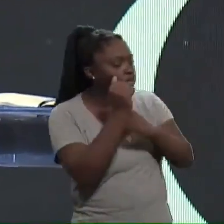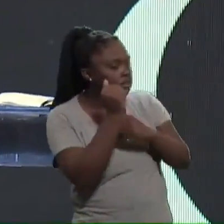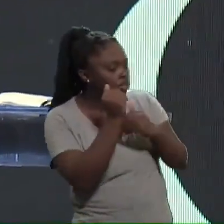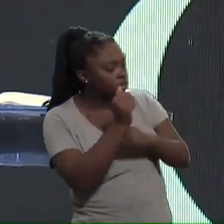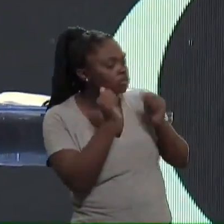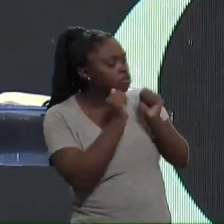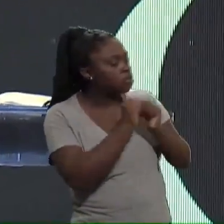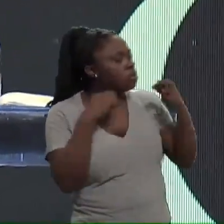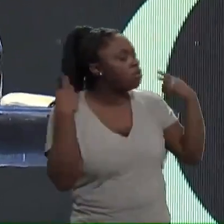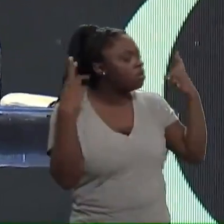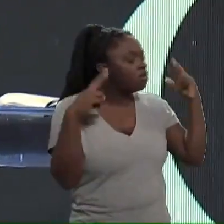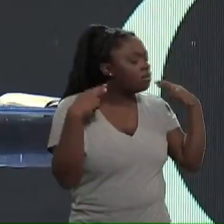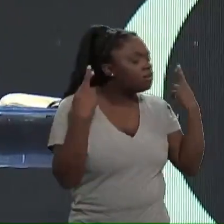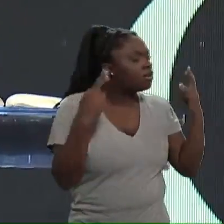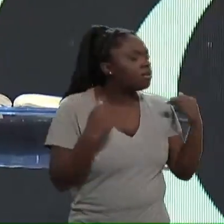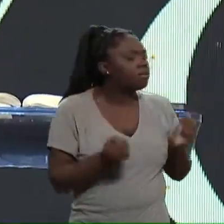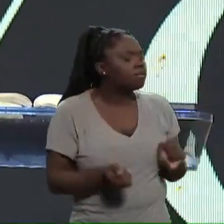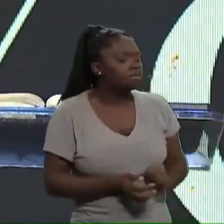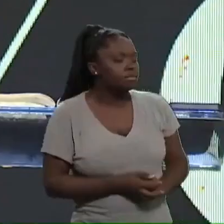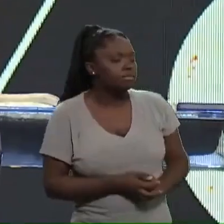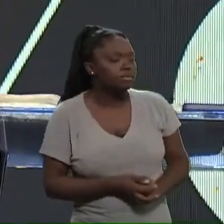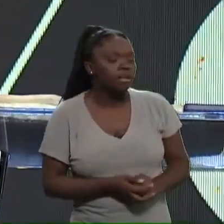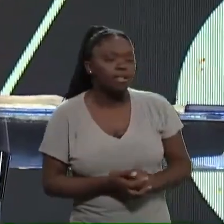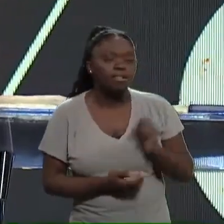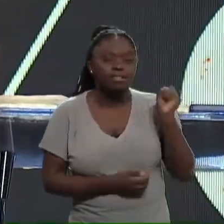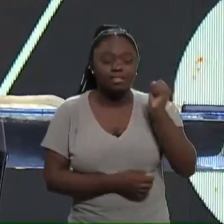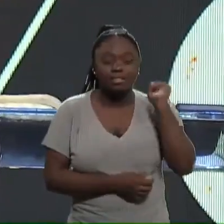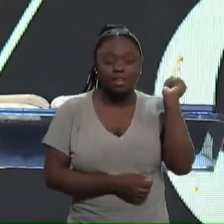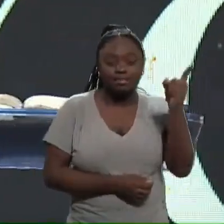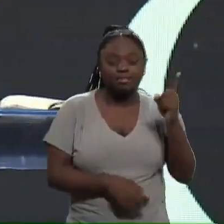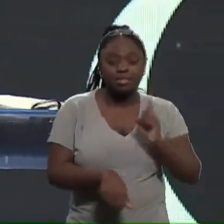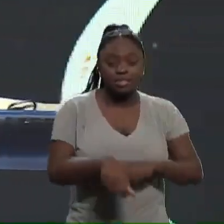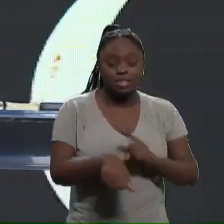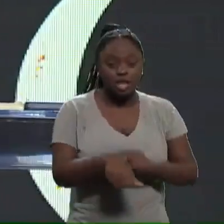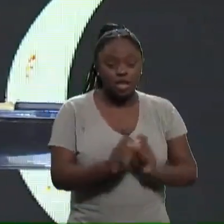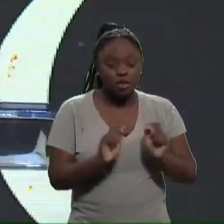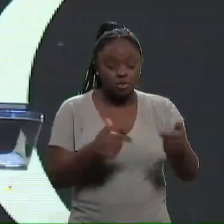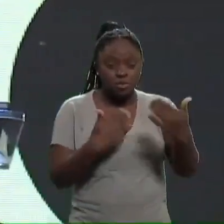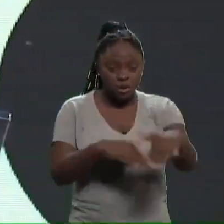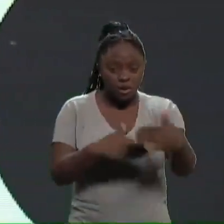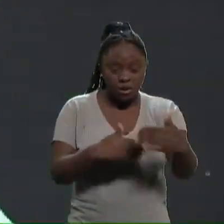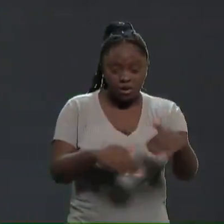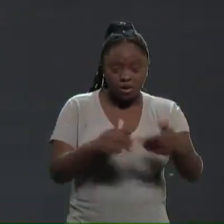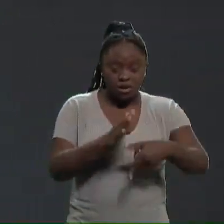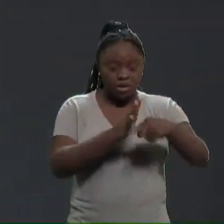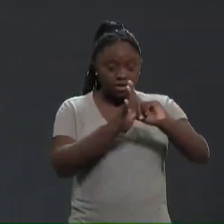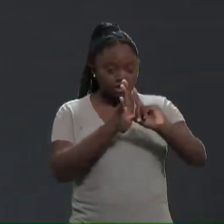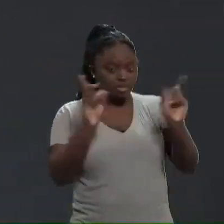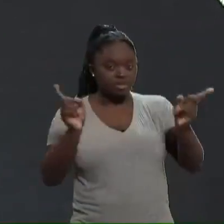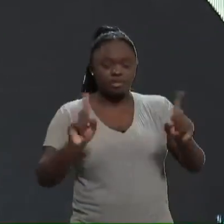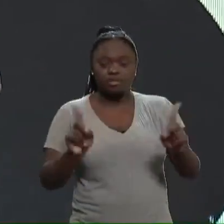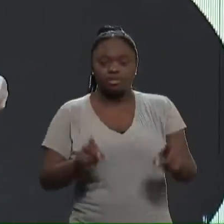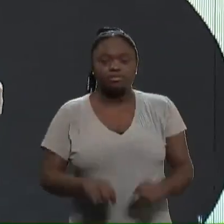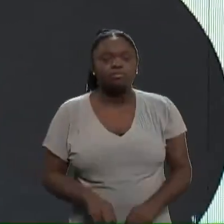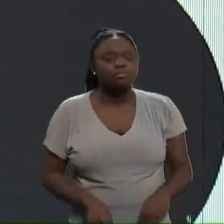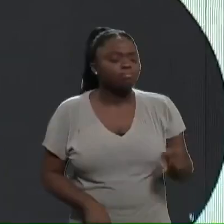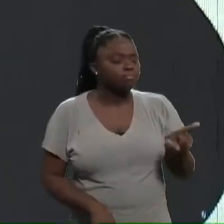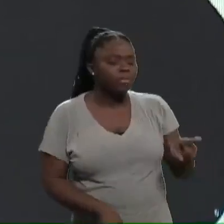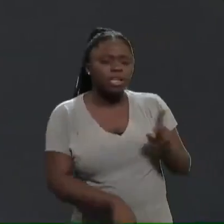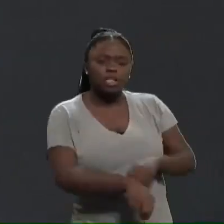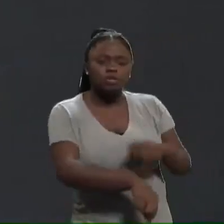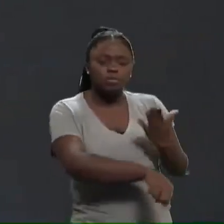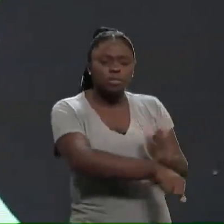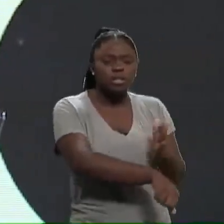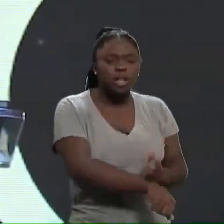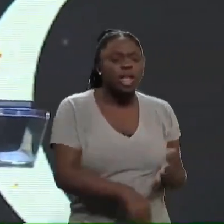das ovelhas. Davi não tinha tempo para fazer um simulado. Davi não tinha tempo para treinar. Ah,